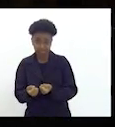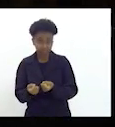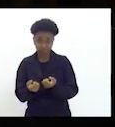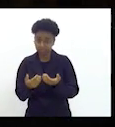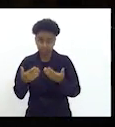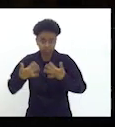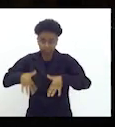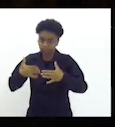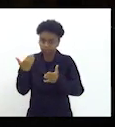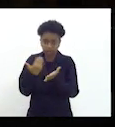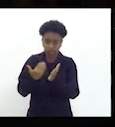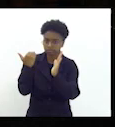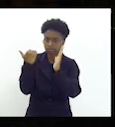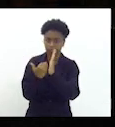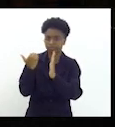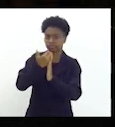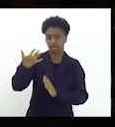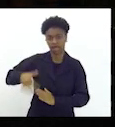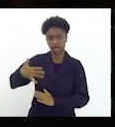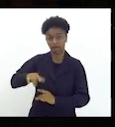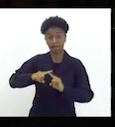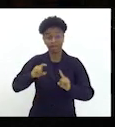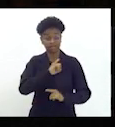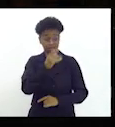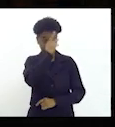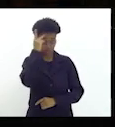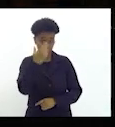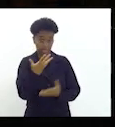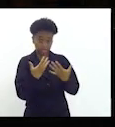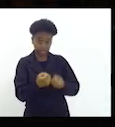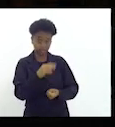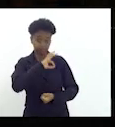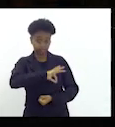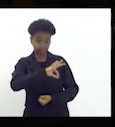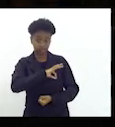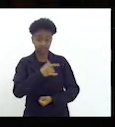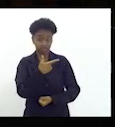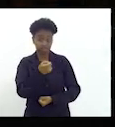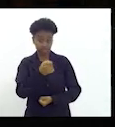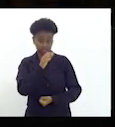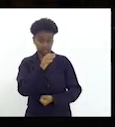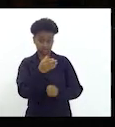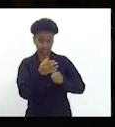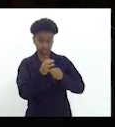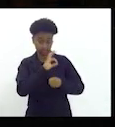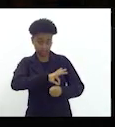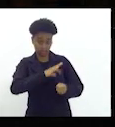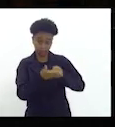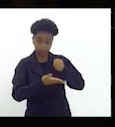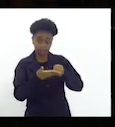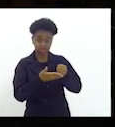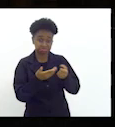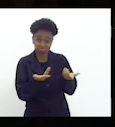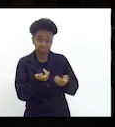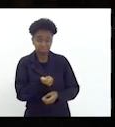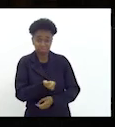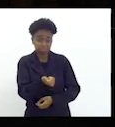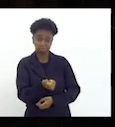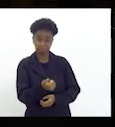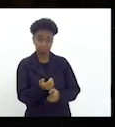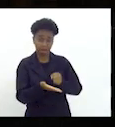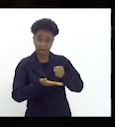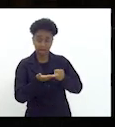esses 12% para quem ganha 20 salário mínimo é um cisco no bolso então é um